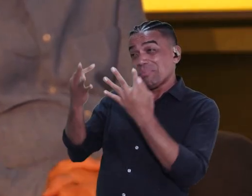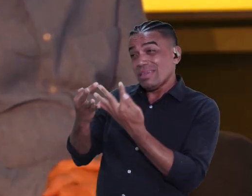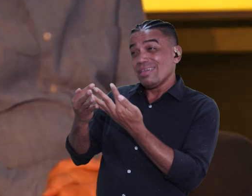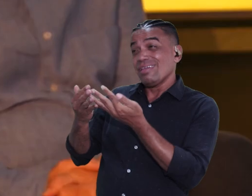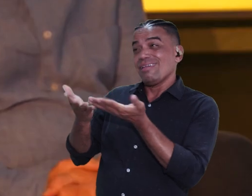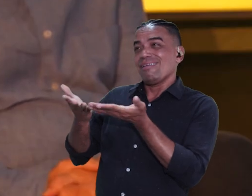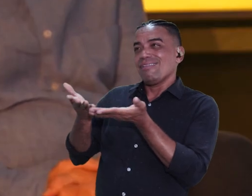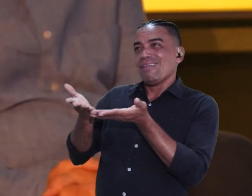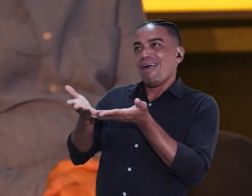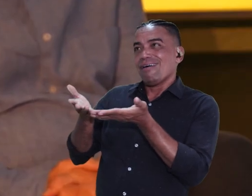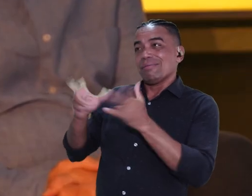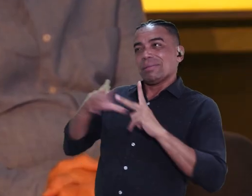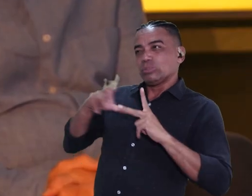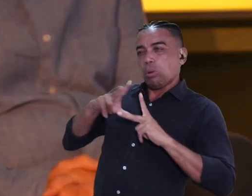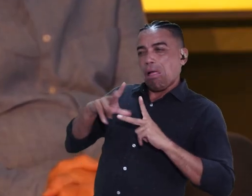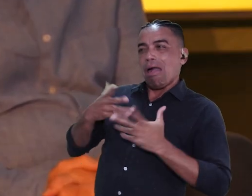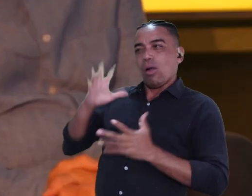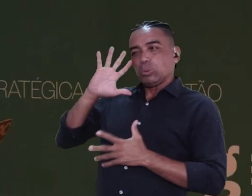da família.